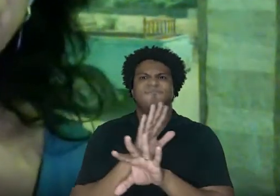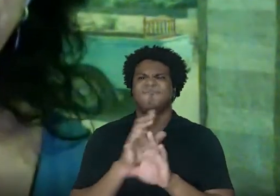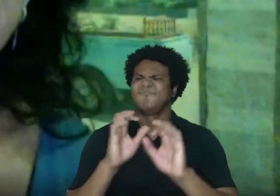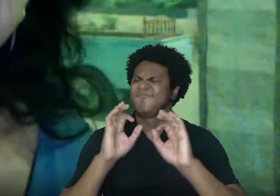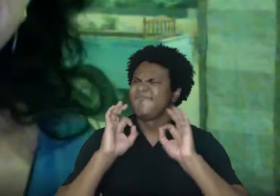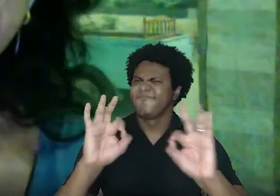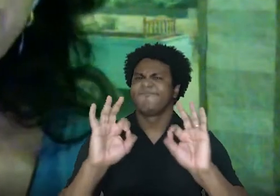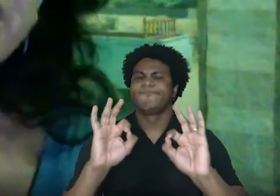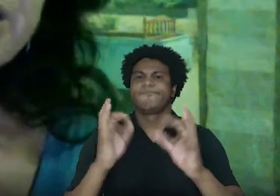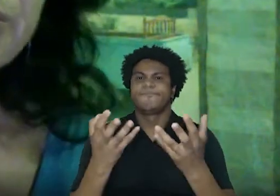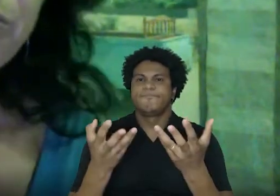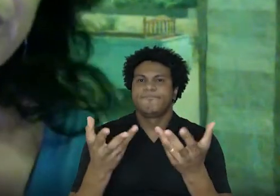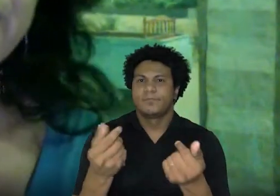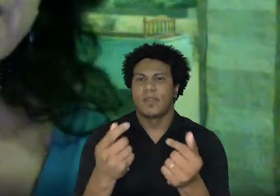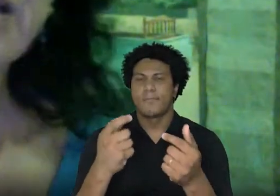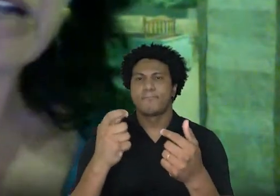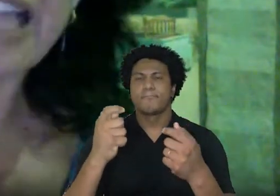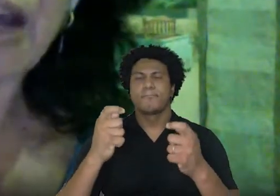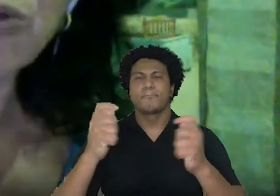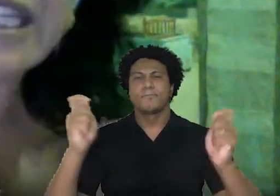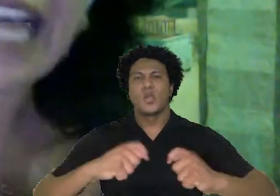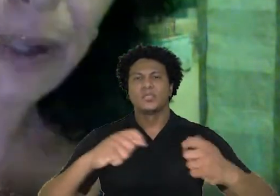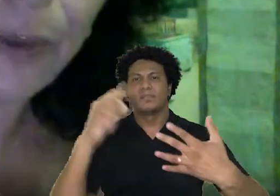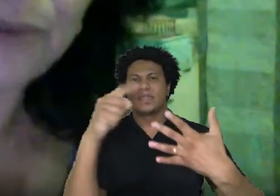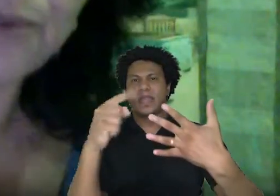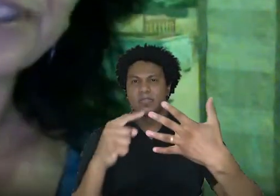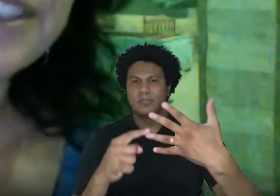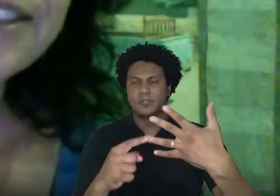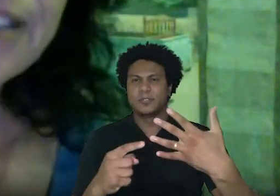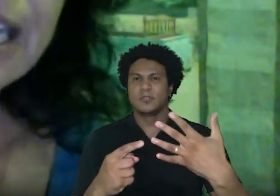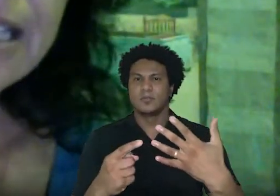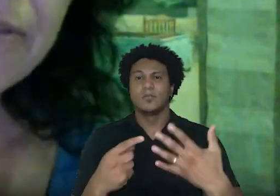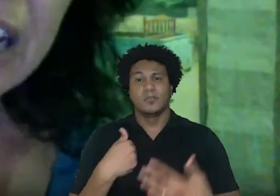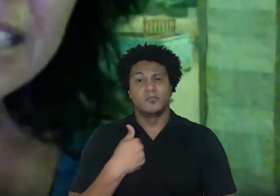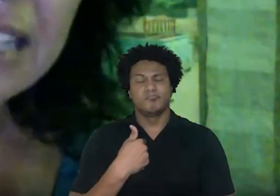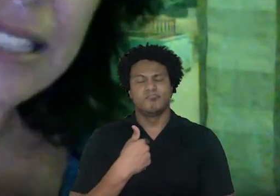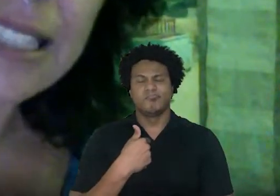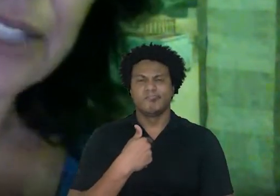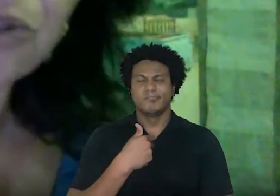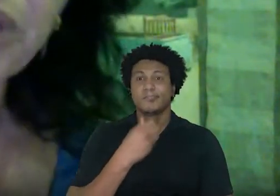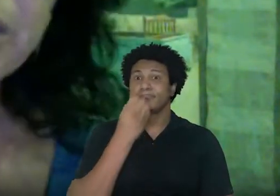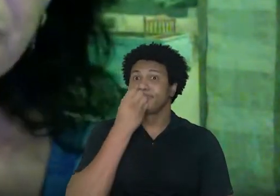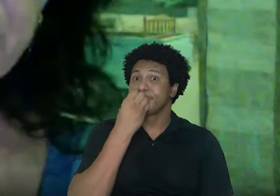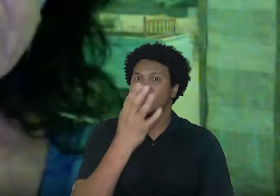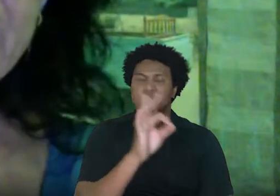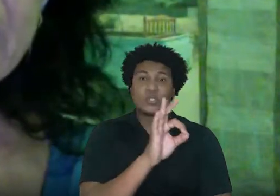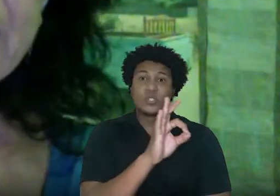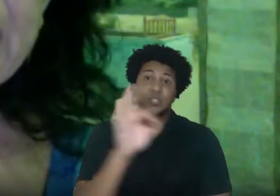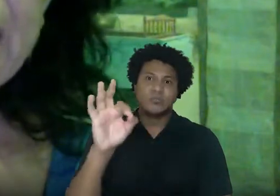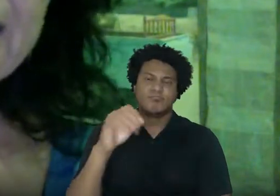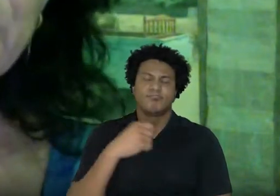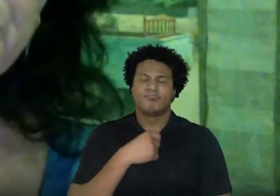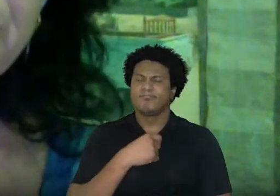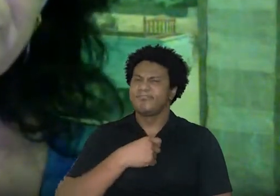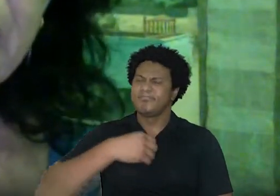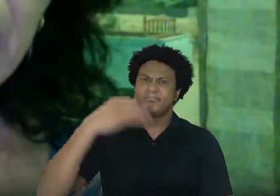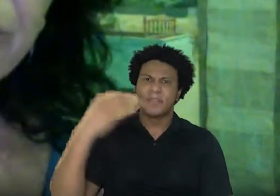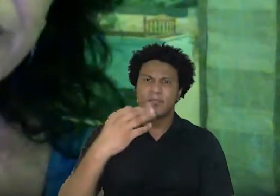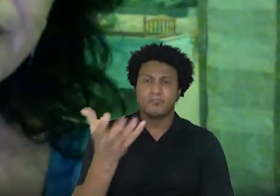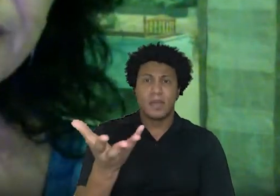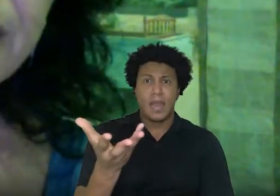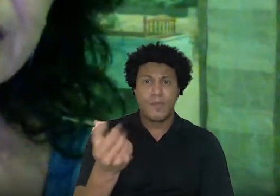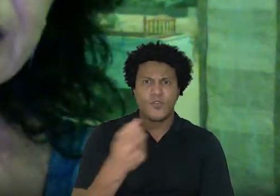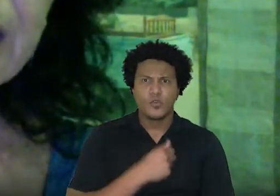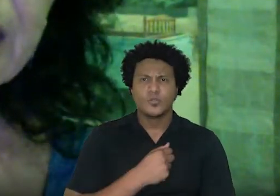de exploração mesmo, até o talo, né? Você vai esgarçando mesmo essas